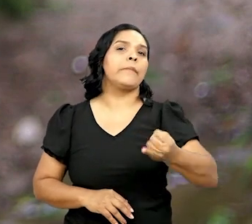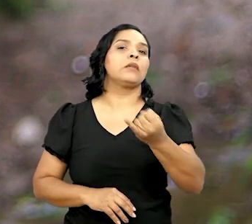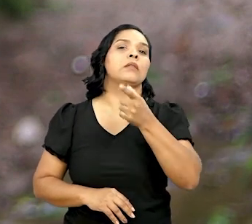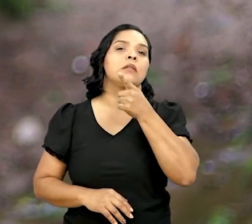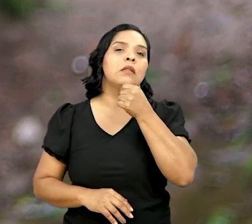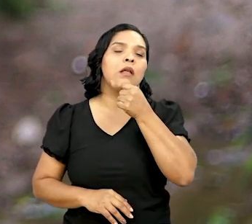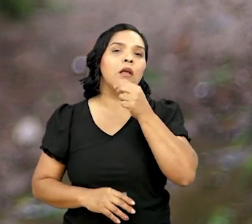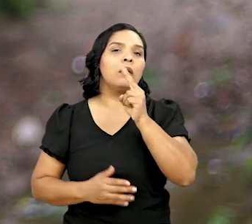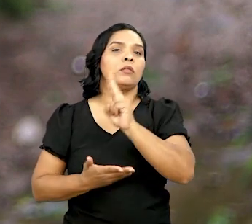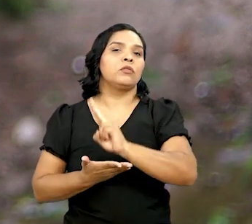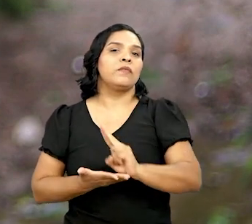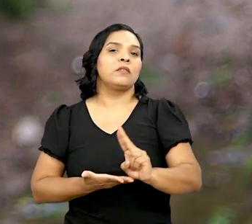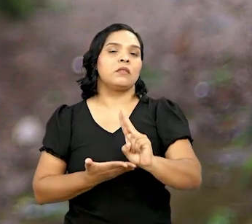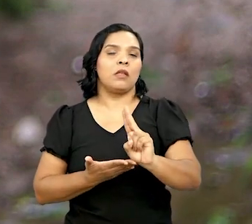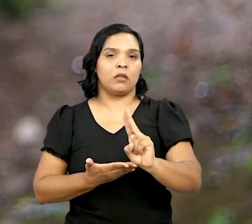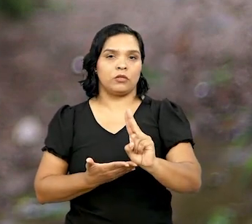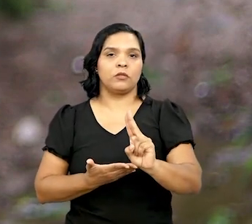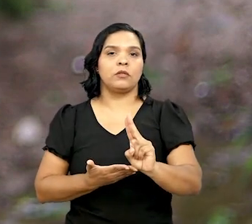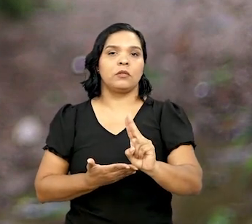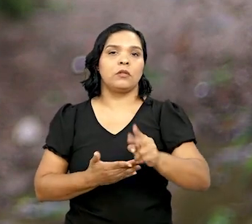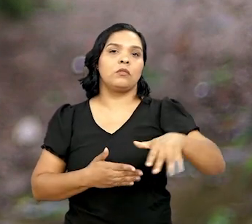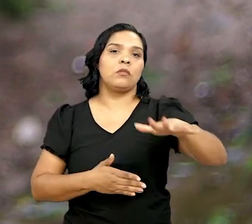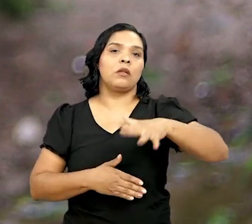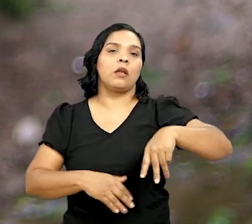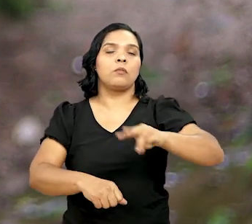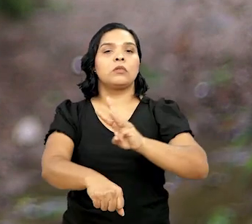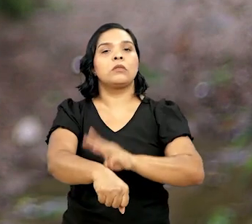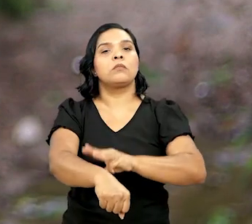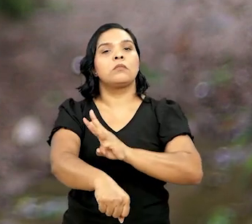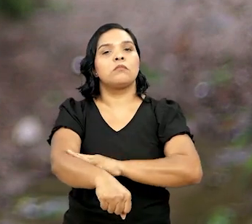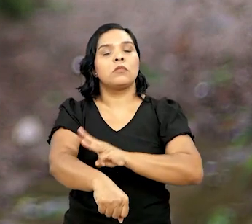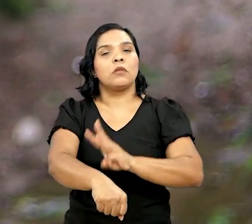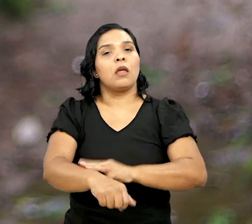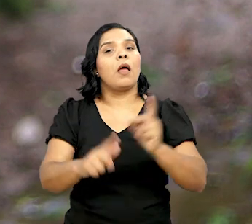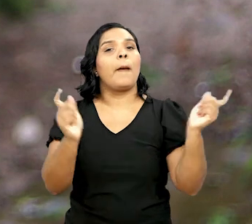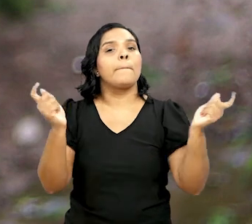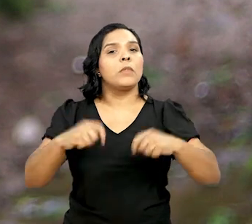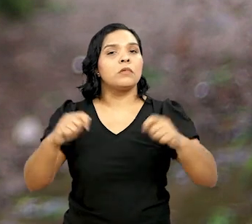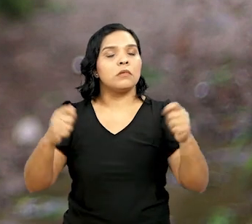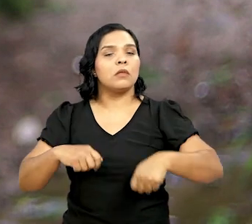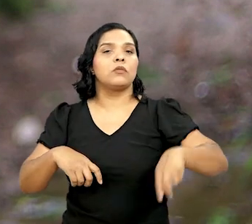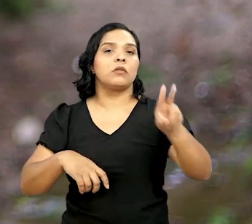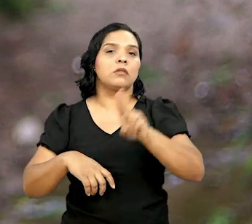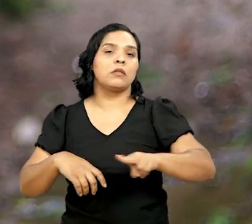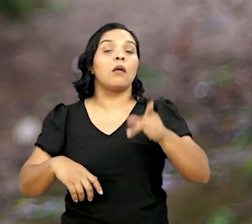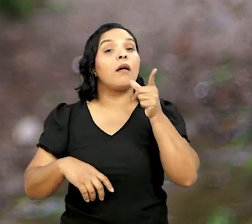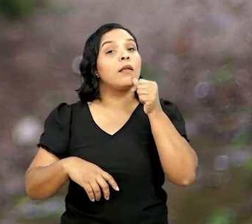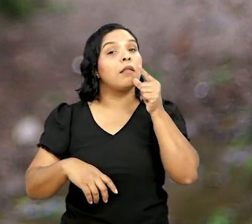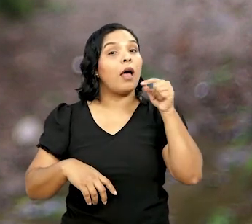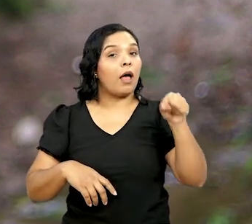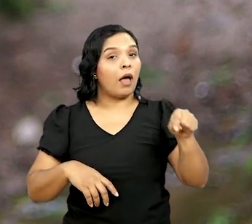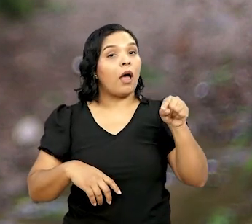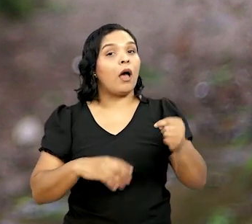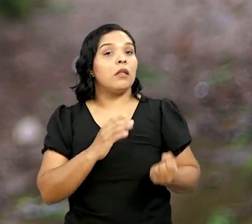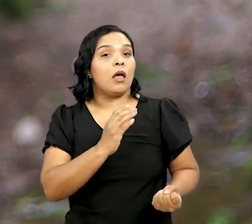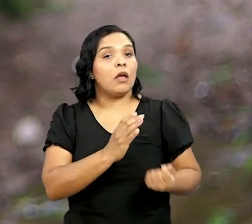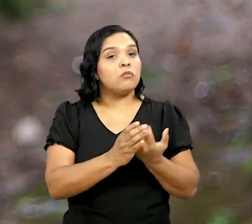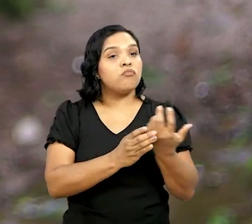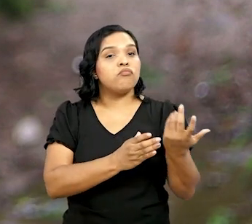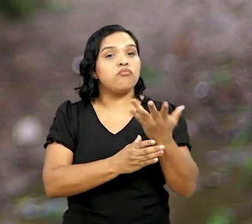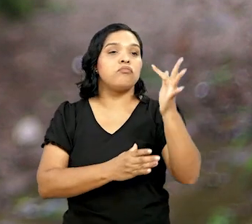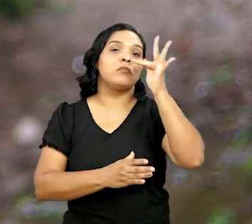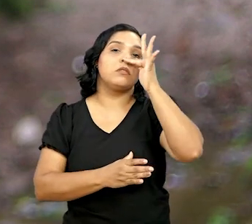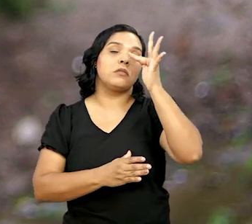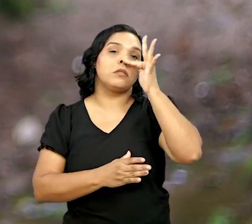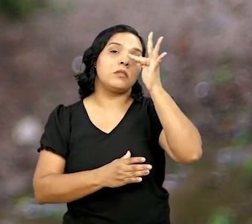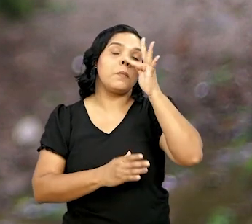reaproveitamento, pesquisadores da Universidade Federal do Semiárido, no campus de Mossoró, avaliam a possibilidade da utilização dessa água na